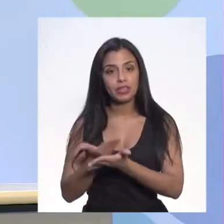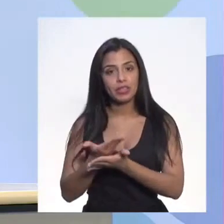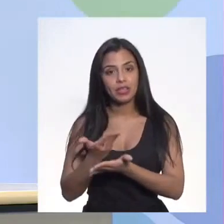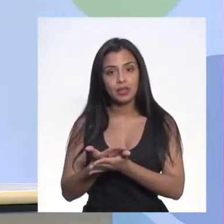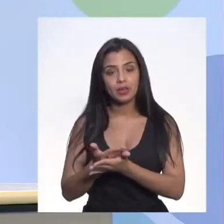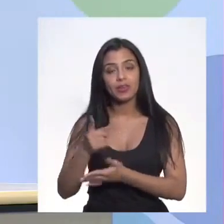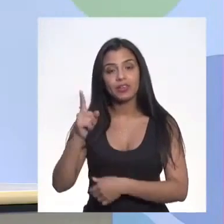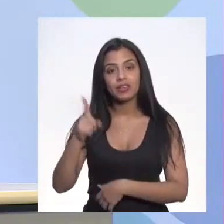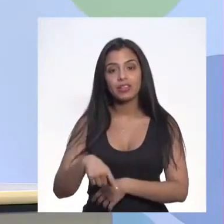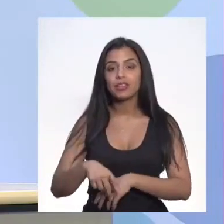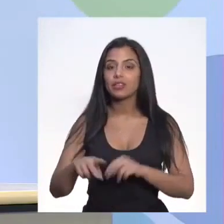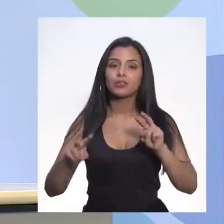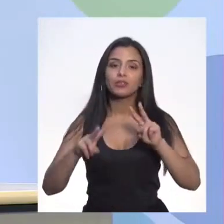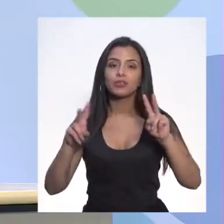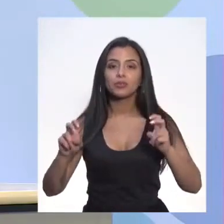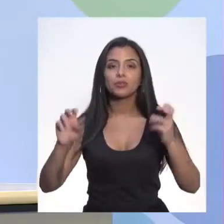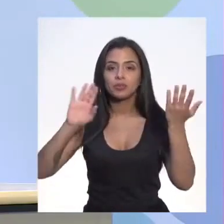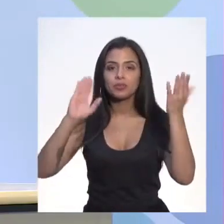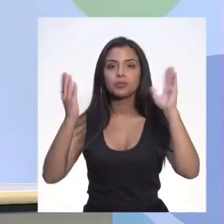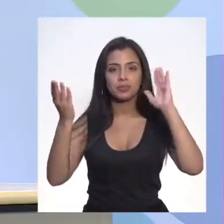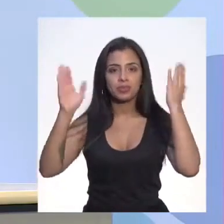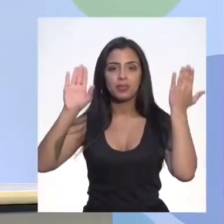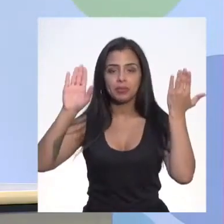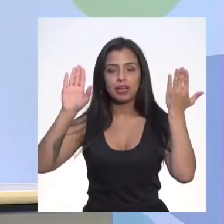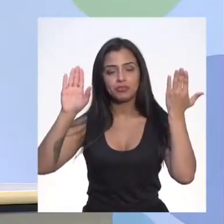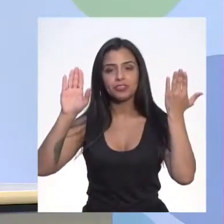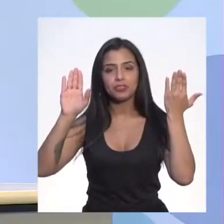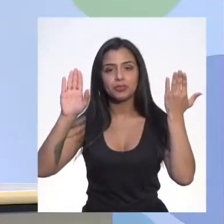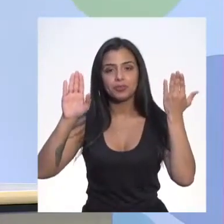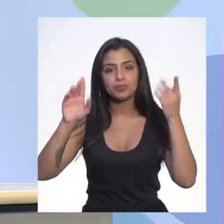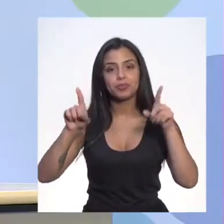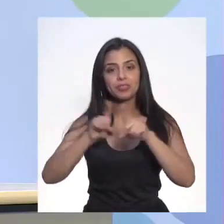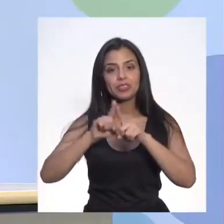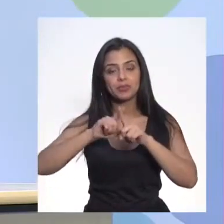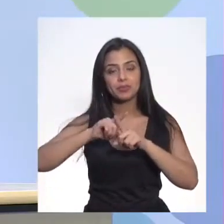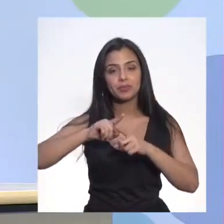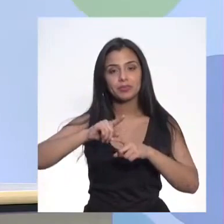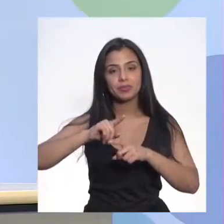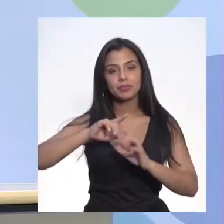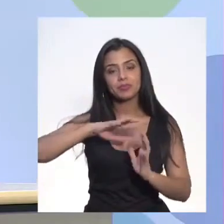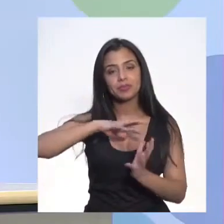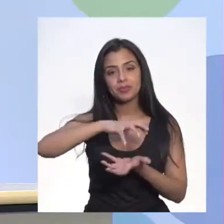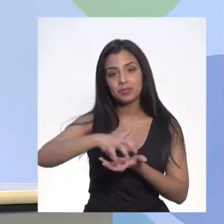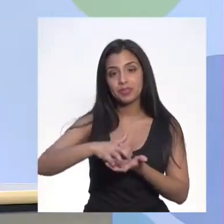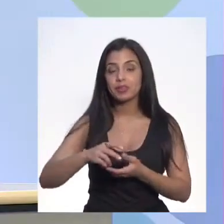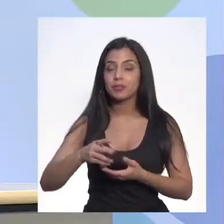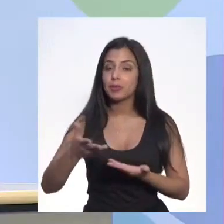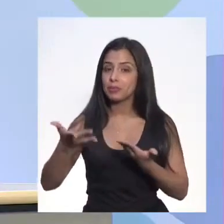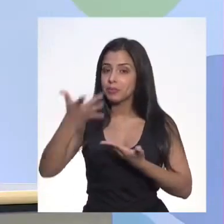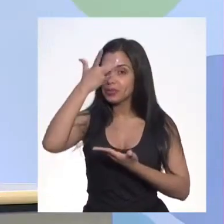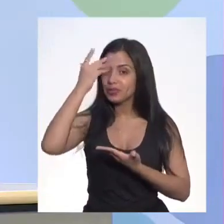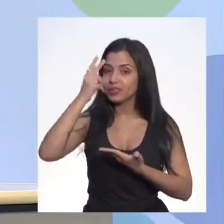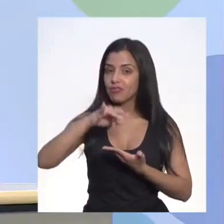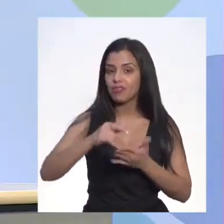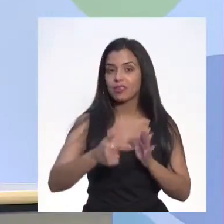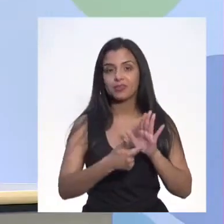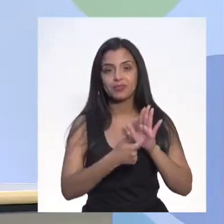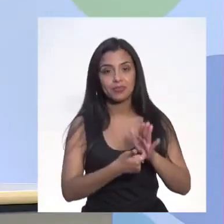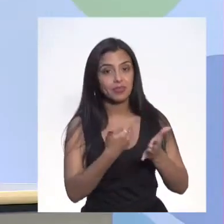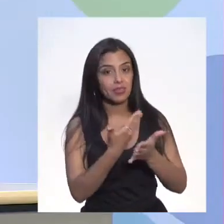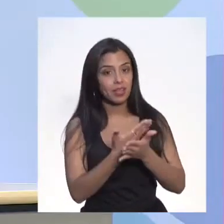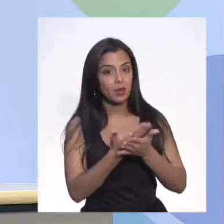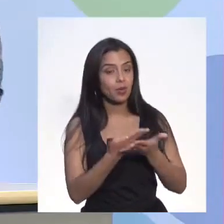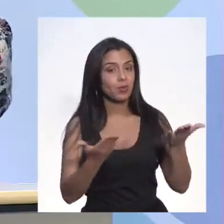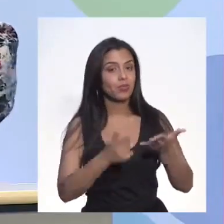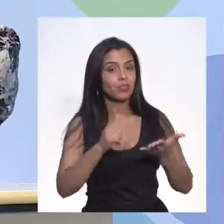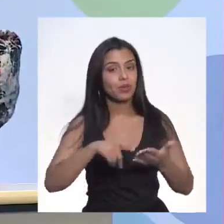hoje será uma aula sobre as mudanças climáticas e alterações no planeta. Claro, quem vai ministrar a nossa aula de hoje é o professor